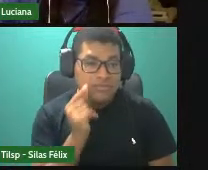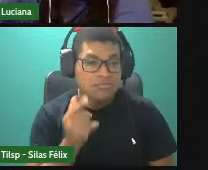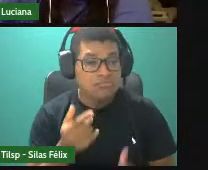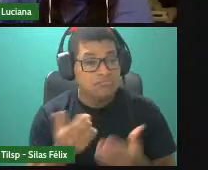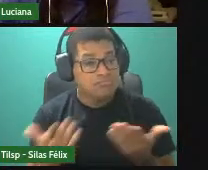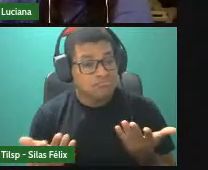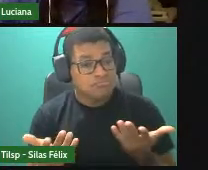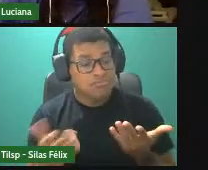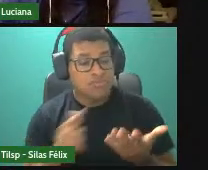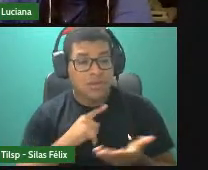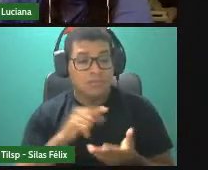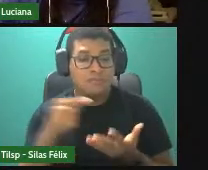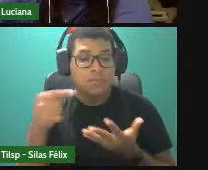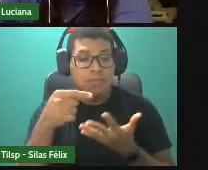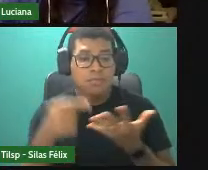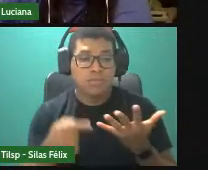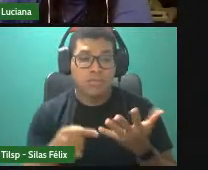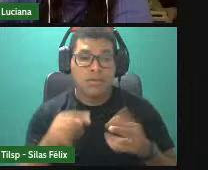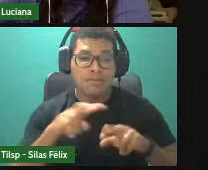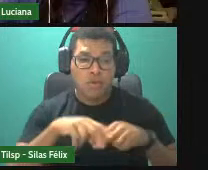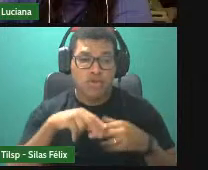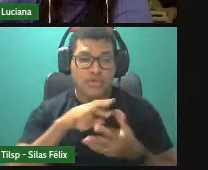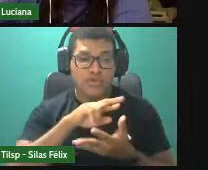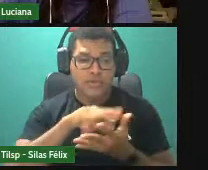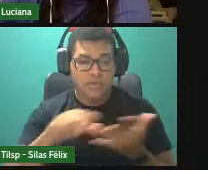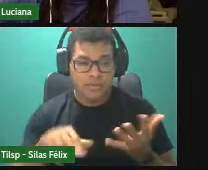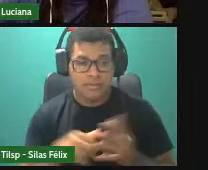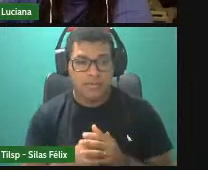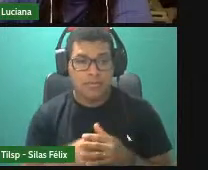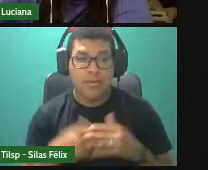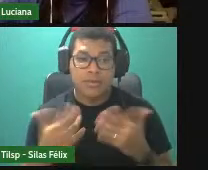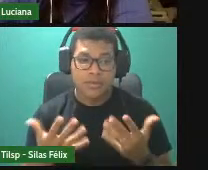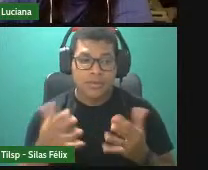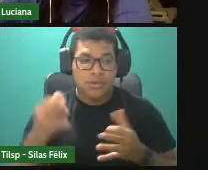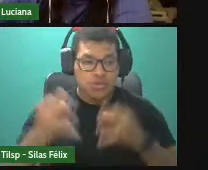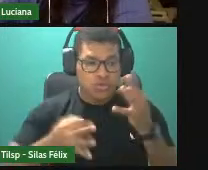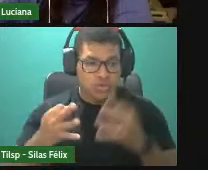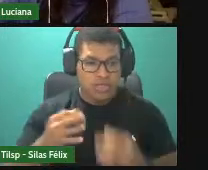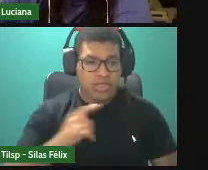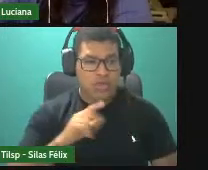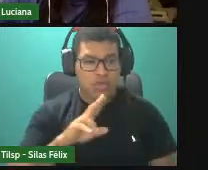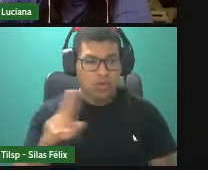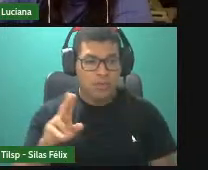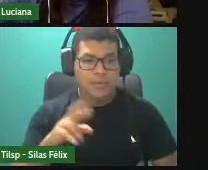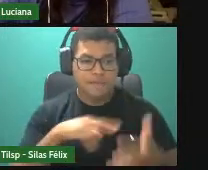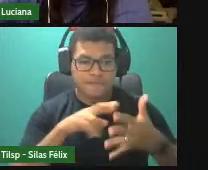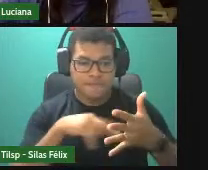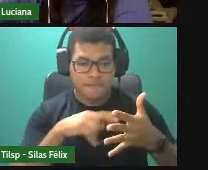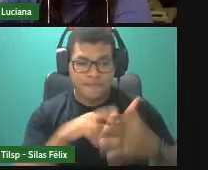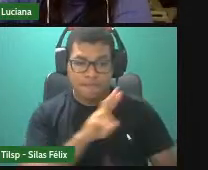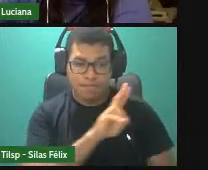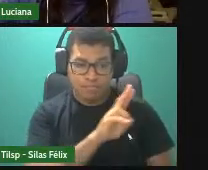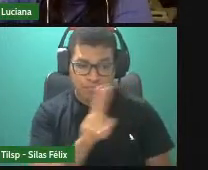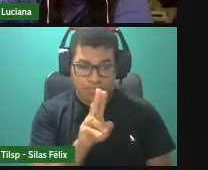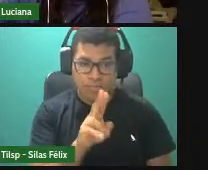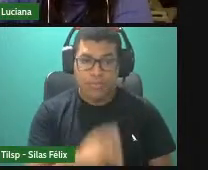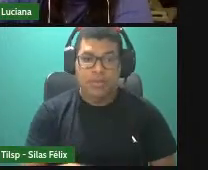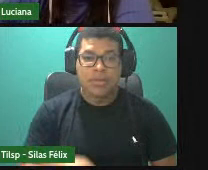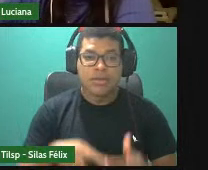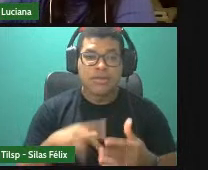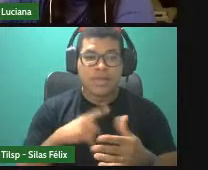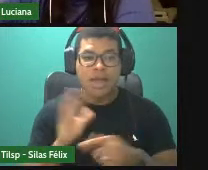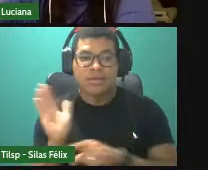por N motivos, tá? Então, na justiça, a gente tem o perito nomeado e o assistente técnico. Então, a gente pode atuar